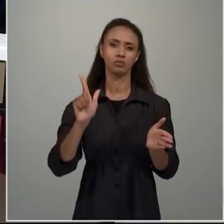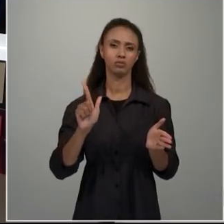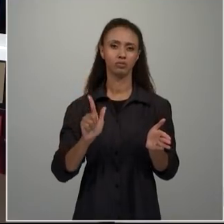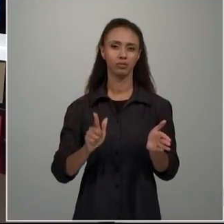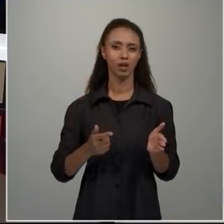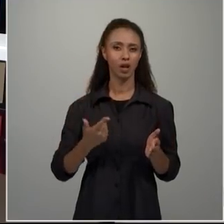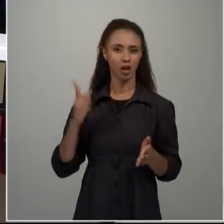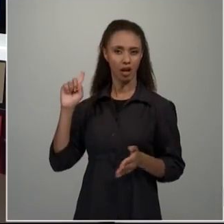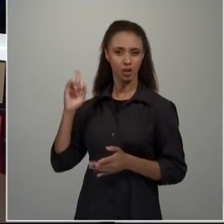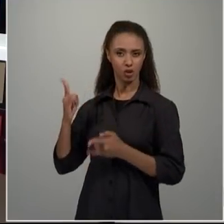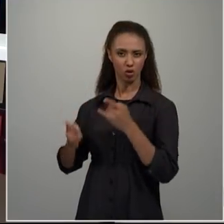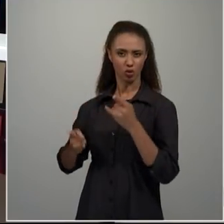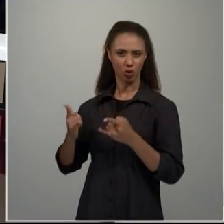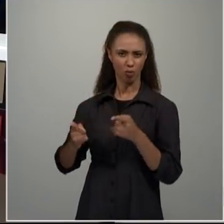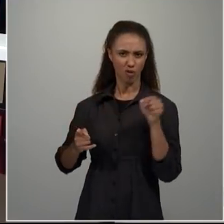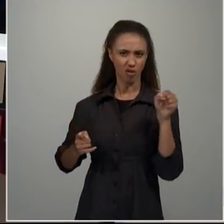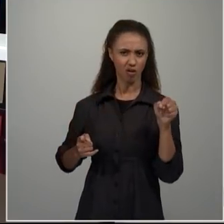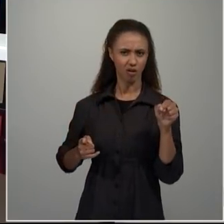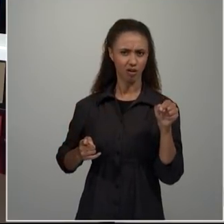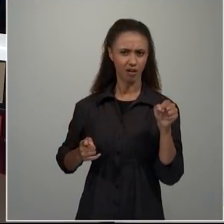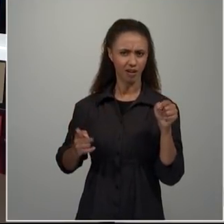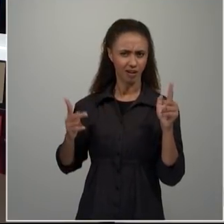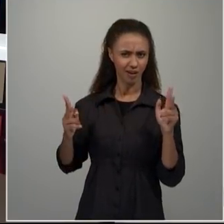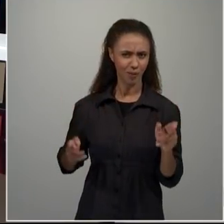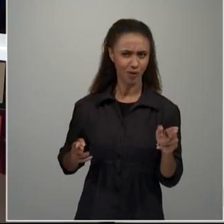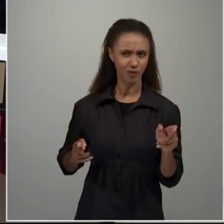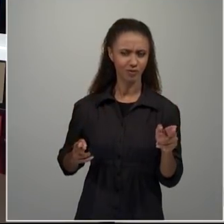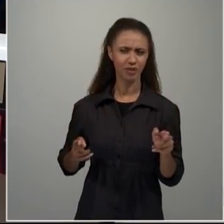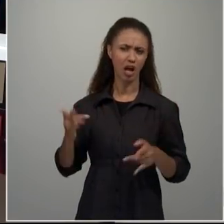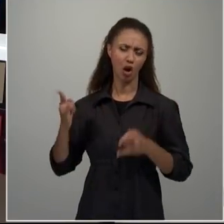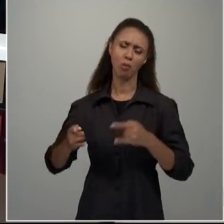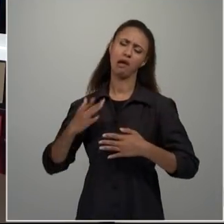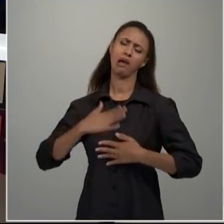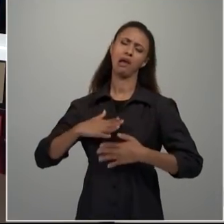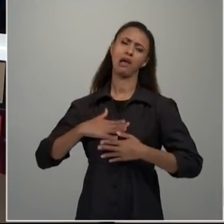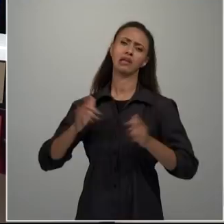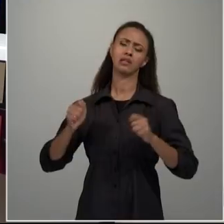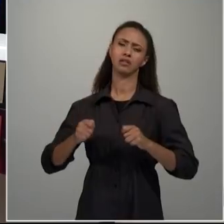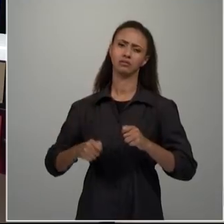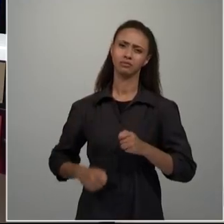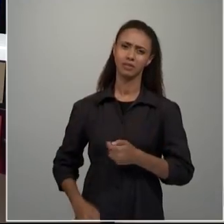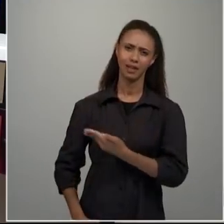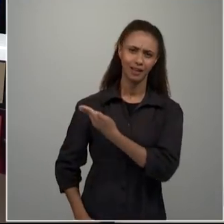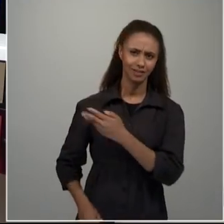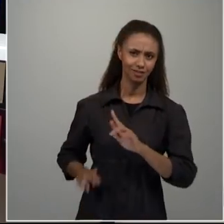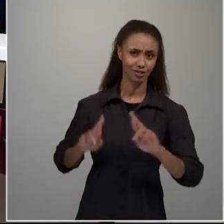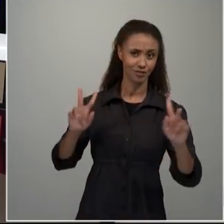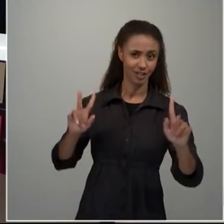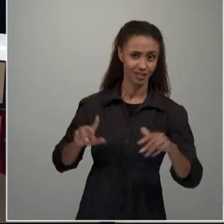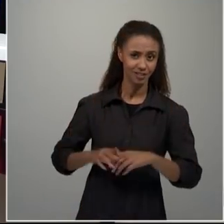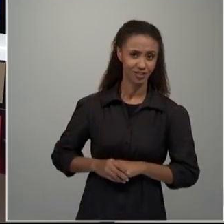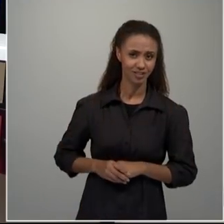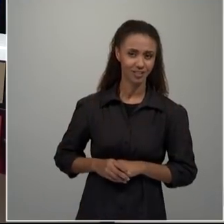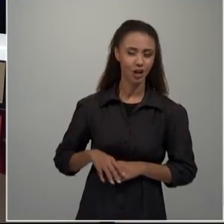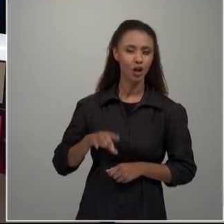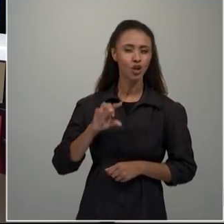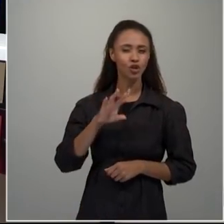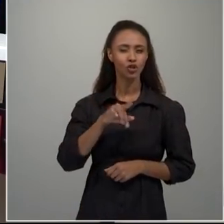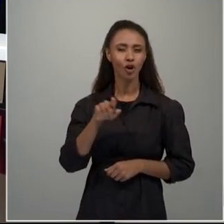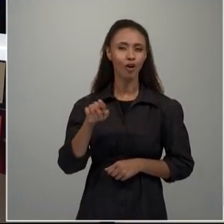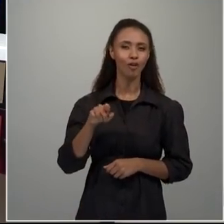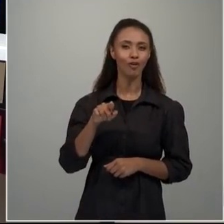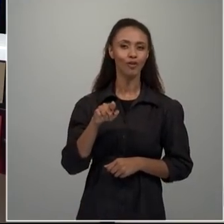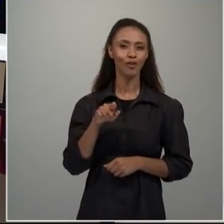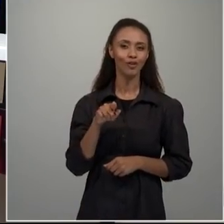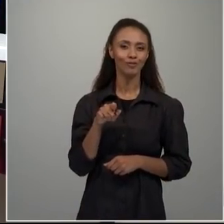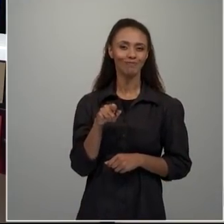àquele do robô aquele robô era tranqüilo nessa será que tem alguma coisa diferente antes de chamar o intervalo só pra gente deixar de food